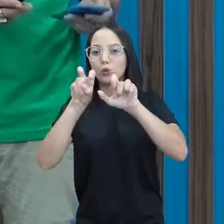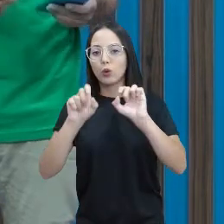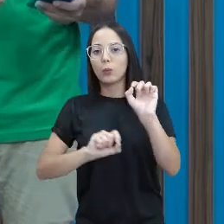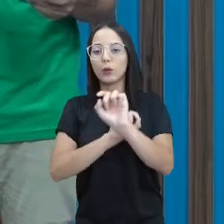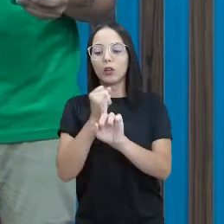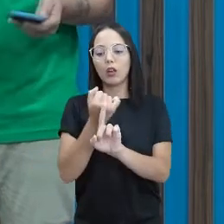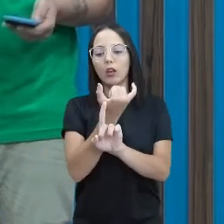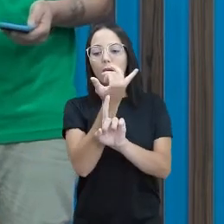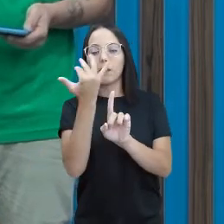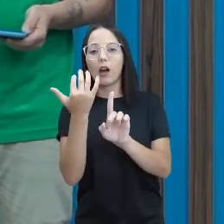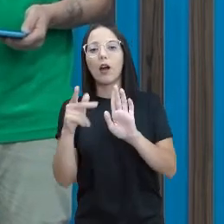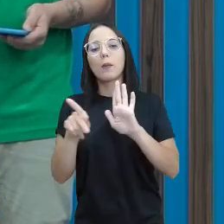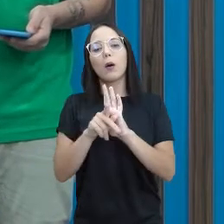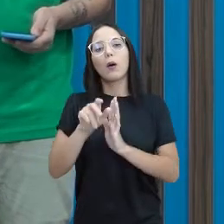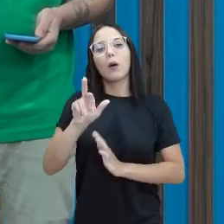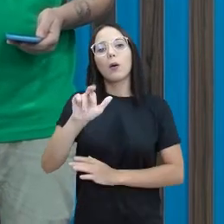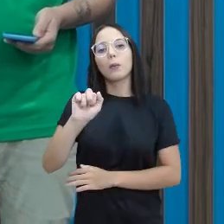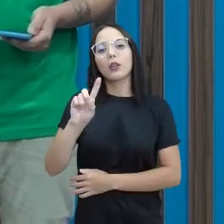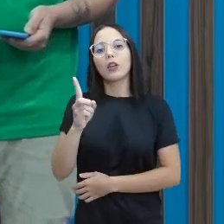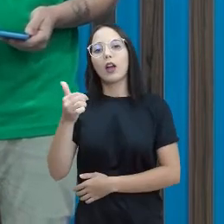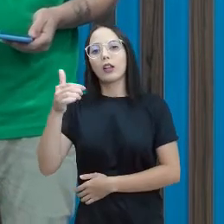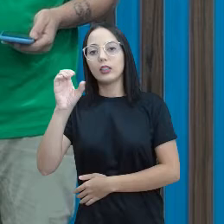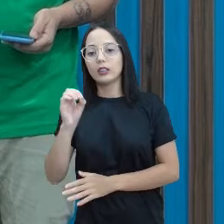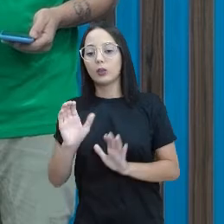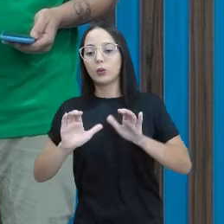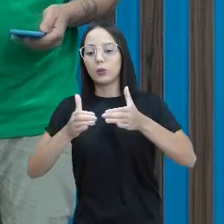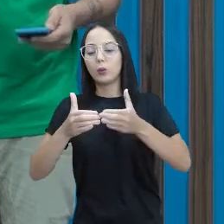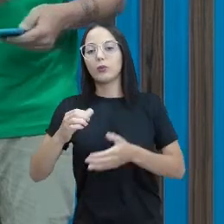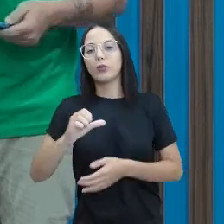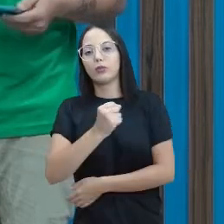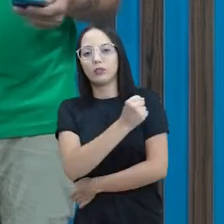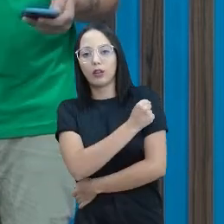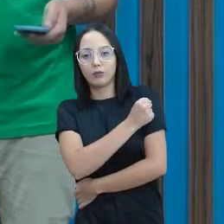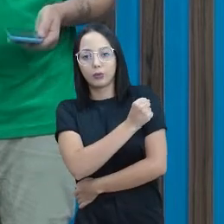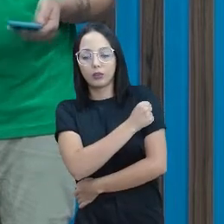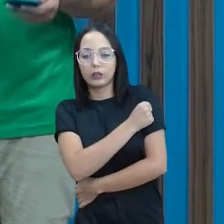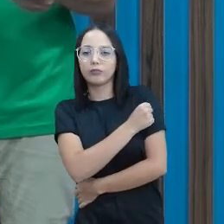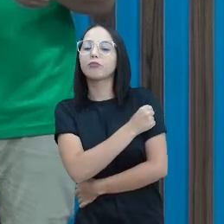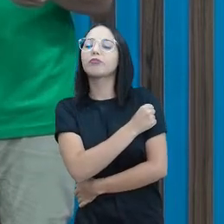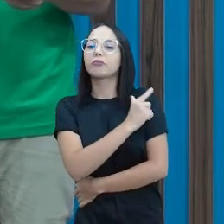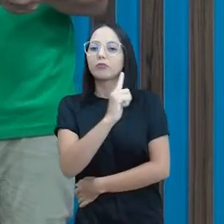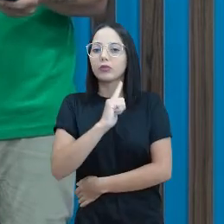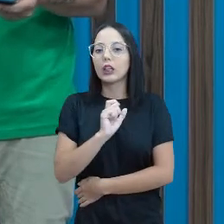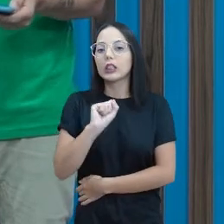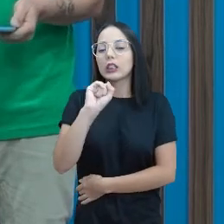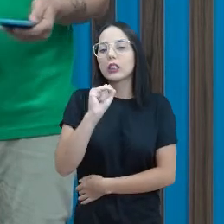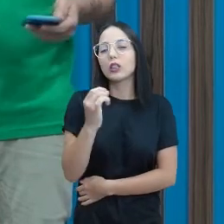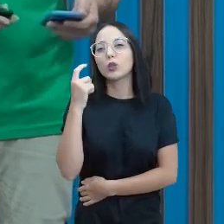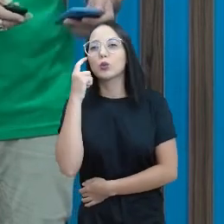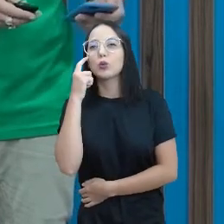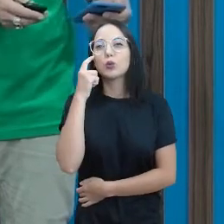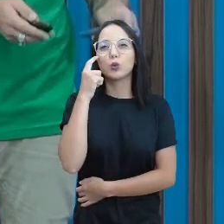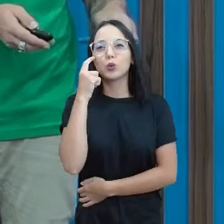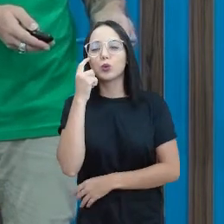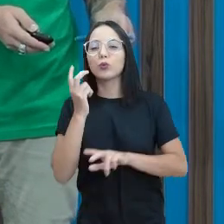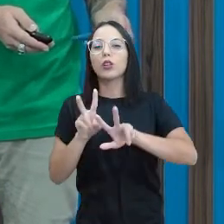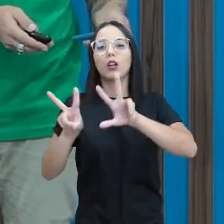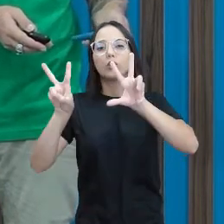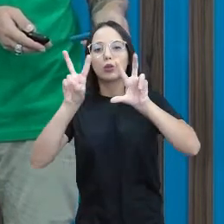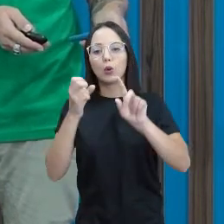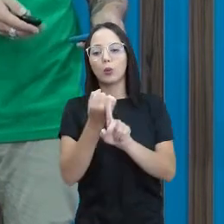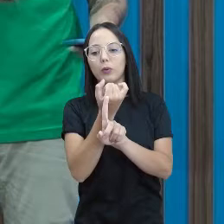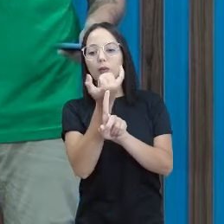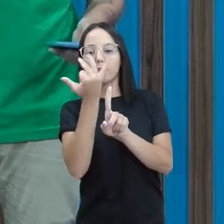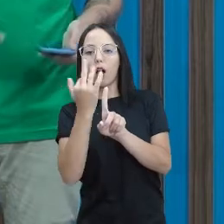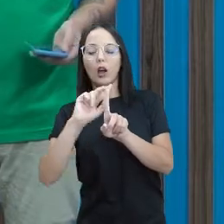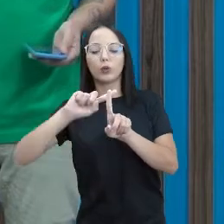potenciação e radiciação na playlist do 8º ano, tá certo? Então dá uma olhadinha lá, se você ainda tem alguma dúvida sobre potenciação